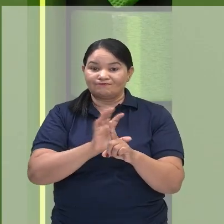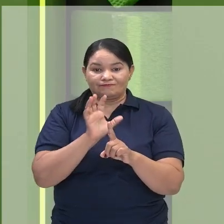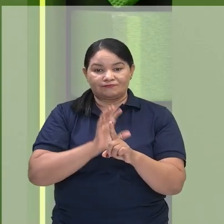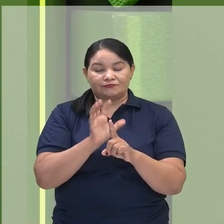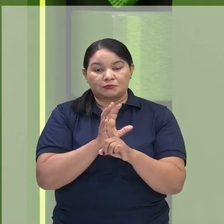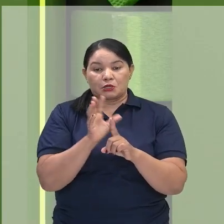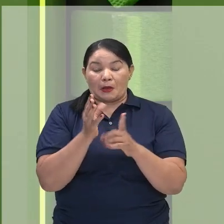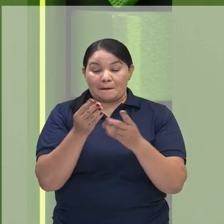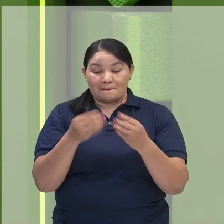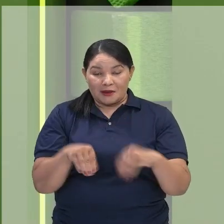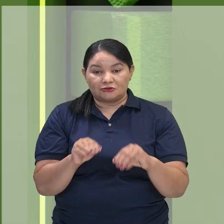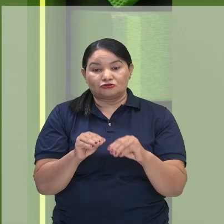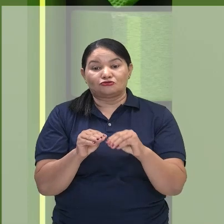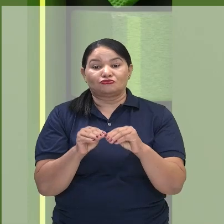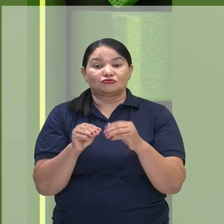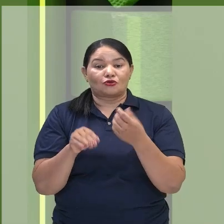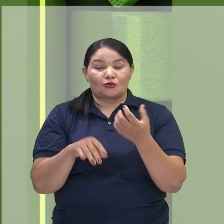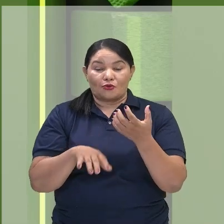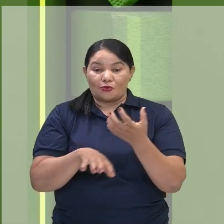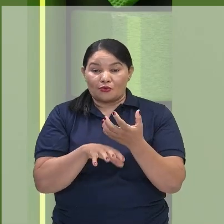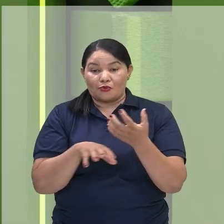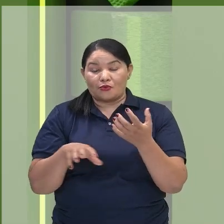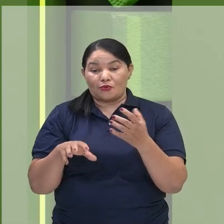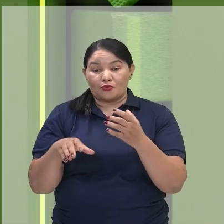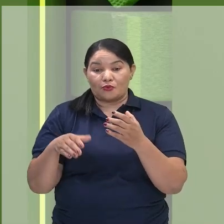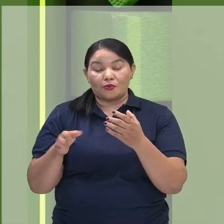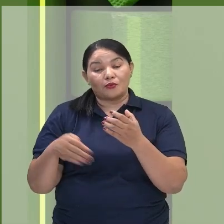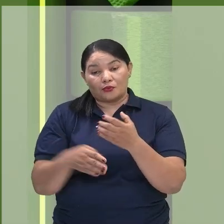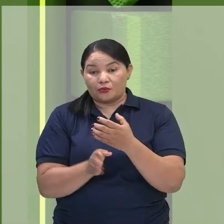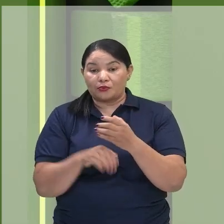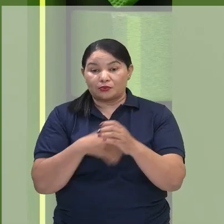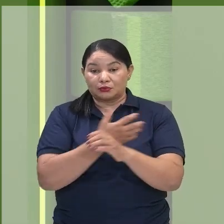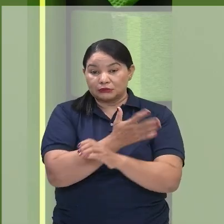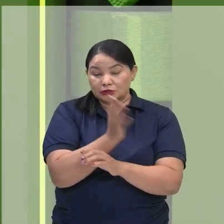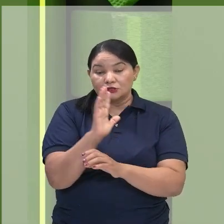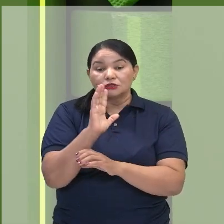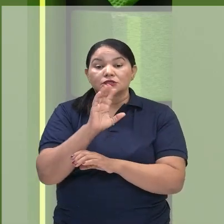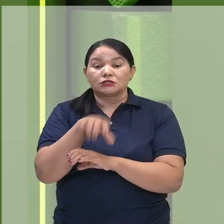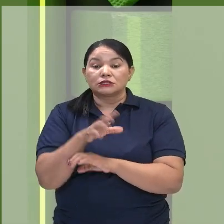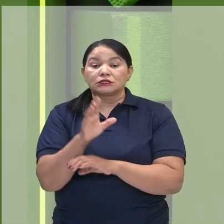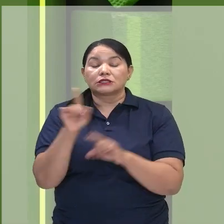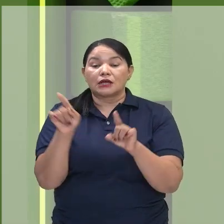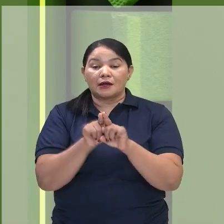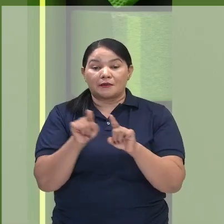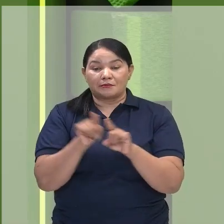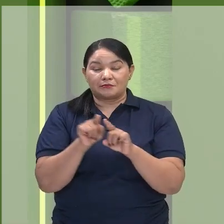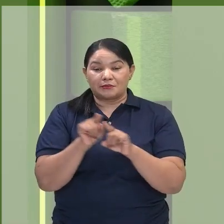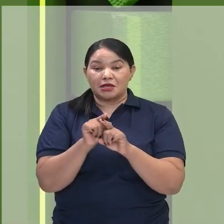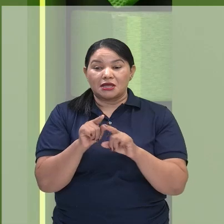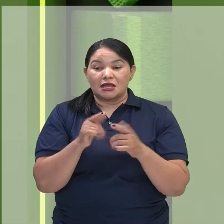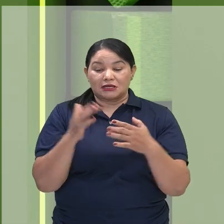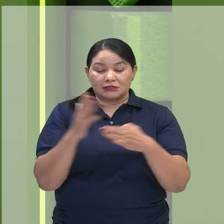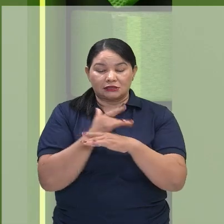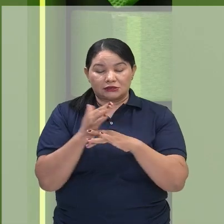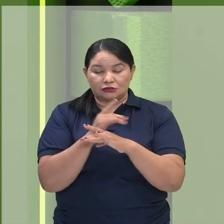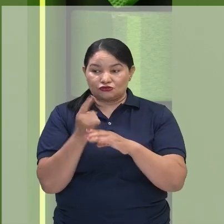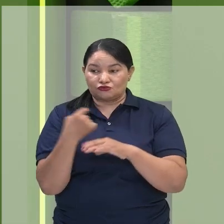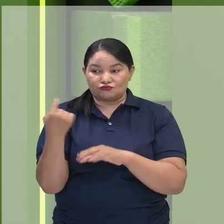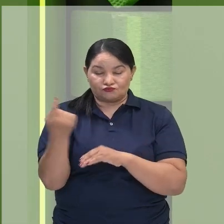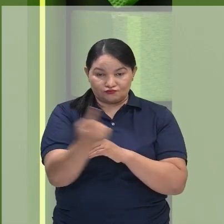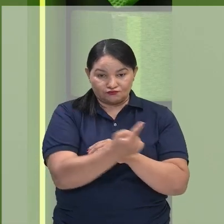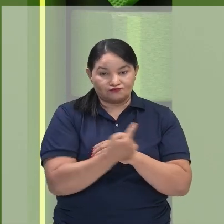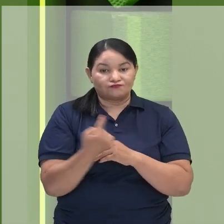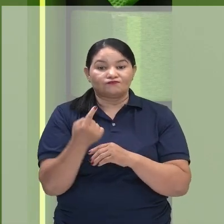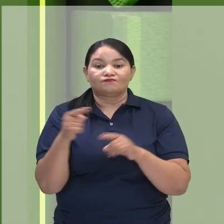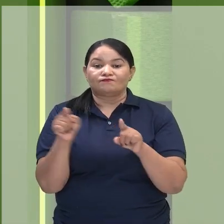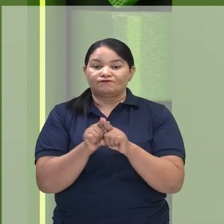esse ecossistema e também para as comunidades que vivem ao redor, né, desse rio, certo? Então é algo assim que a